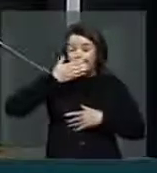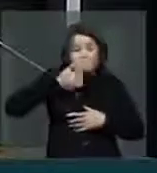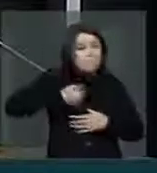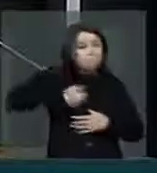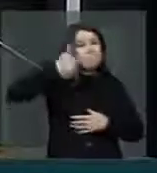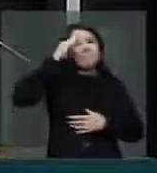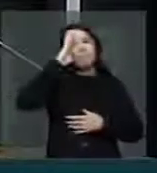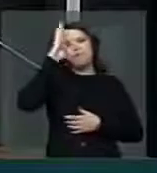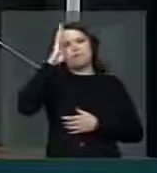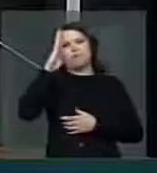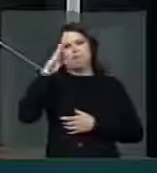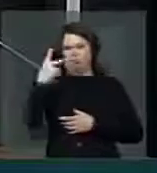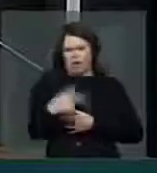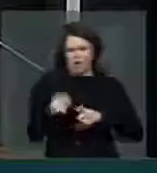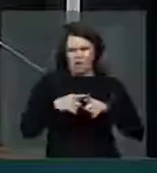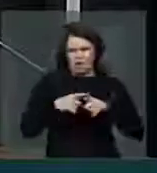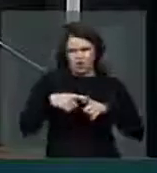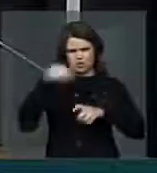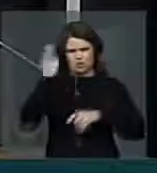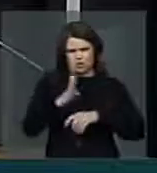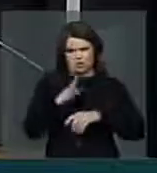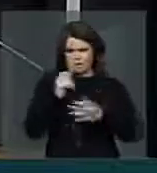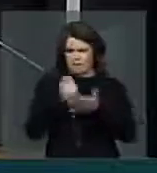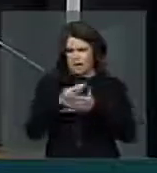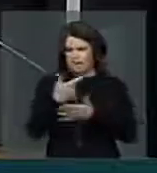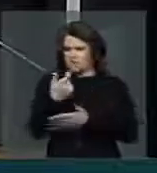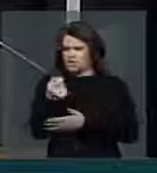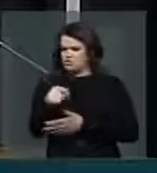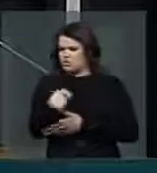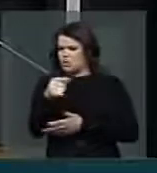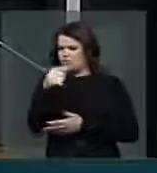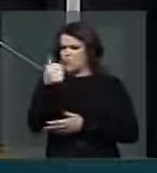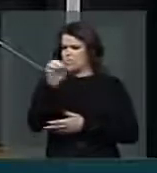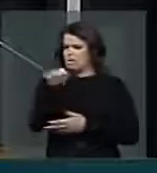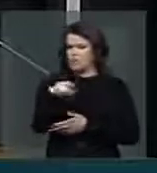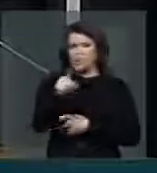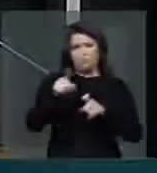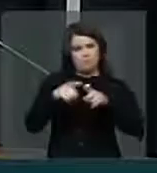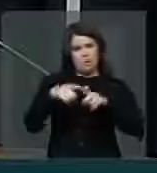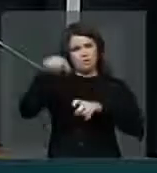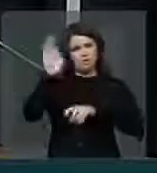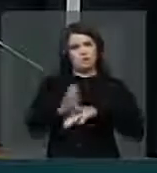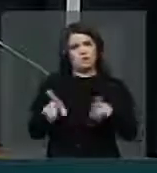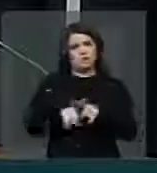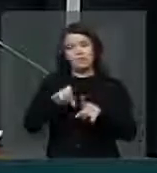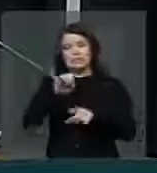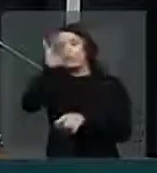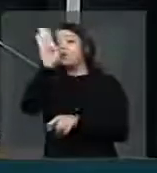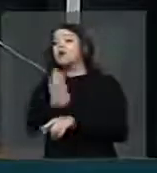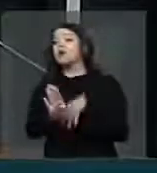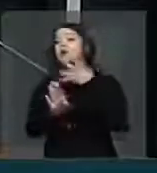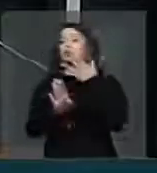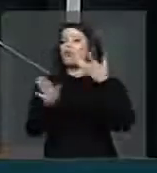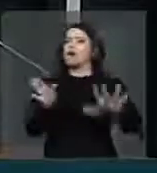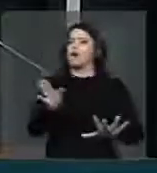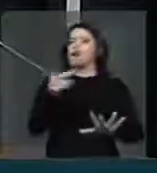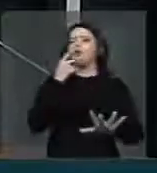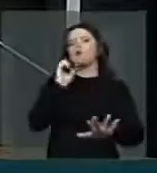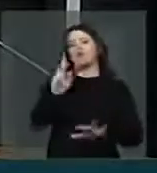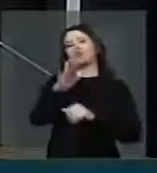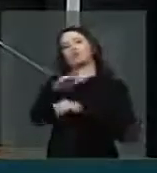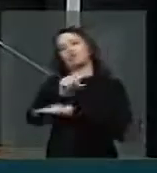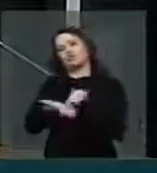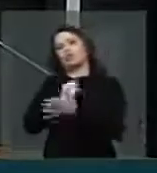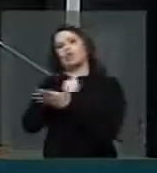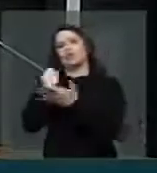aos médicos, vai pagar 10 mil para o médico, 20 mil, oferece a mesma coisa para o médico brasileiro. Se o médico brasileiro recusar, então você